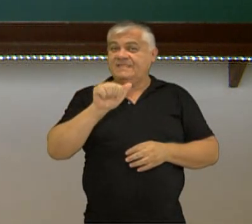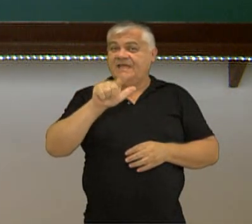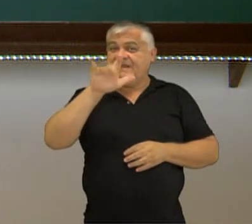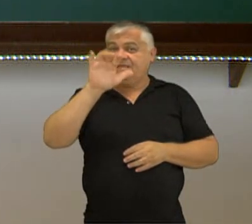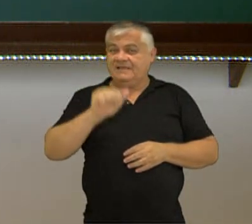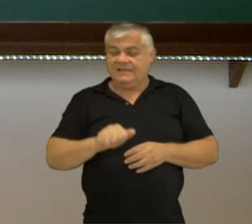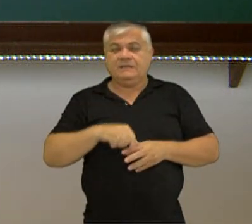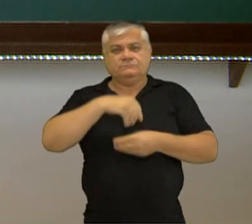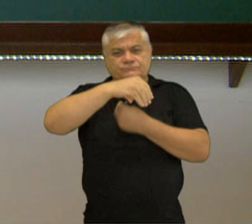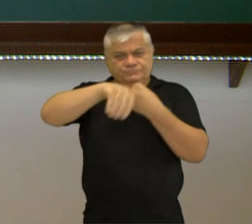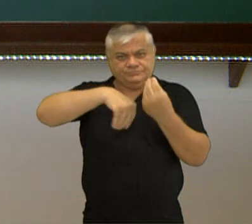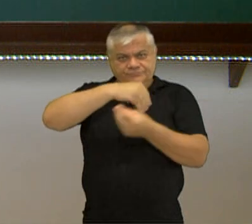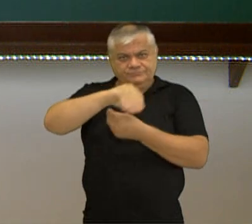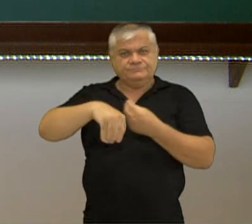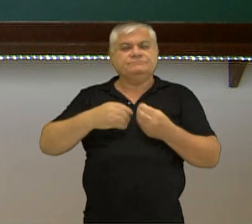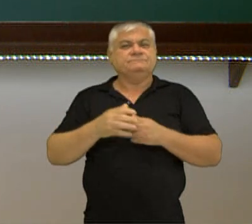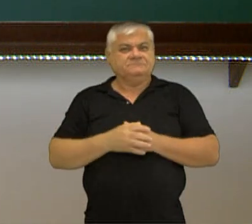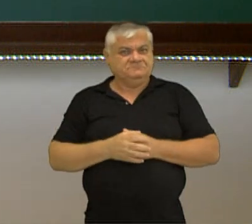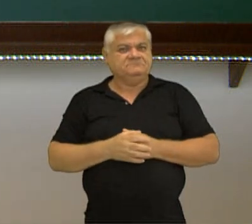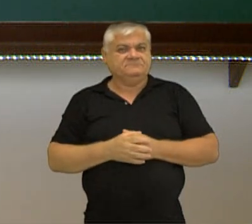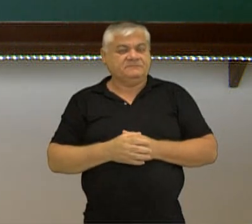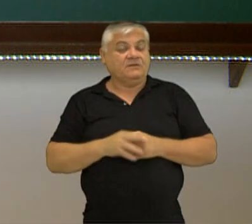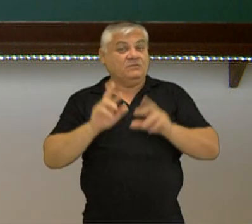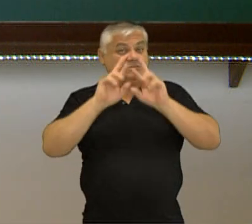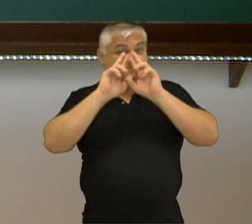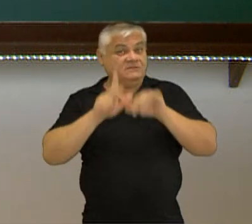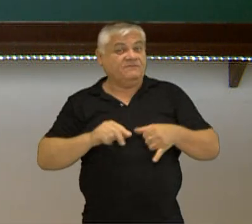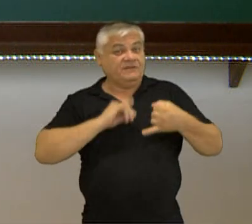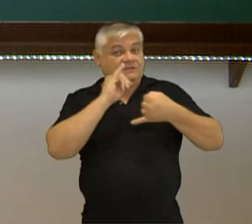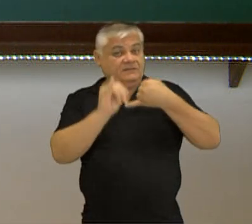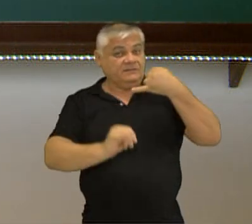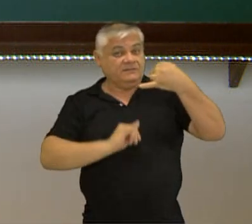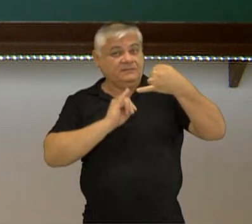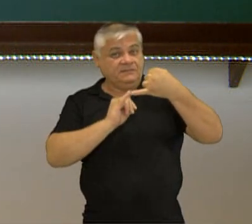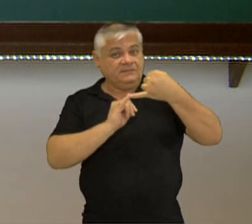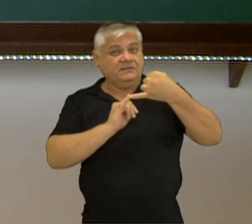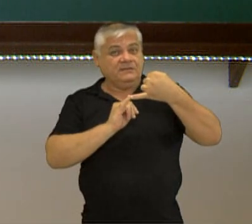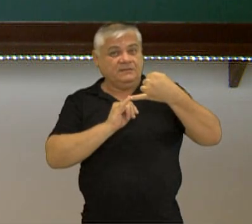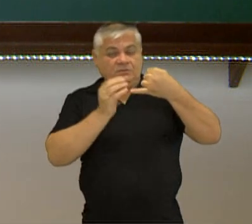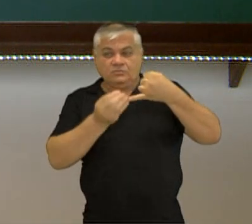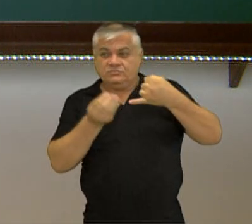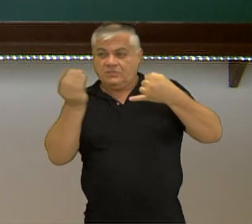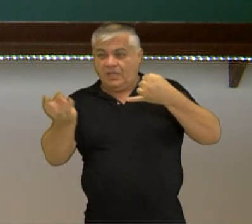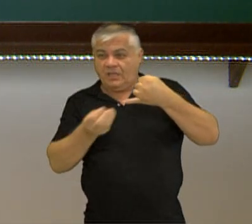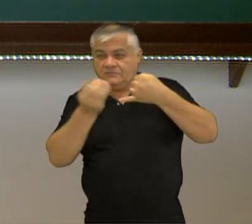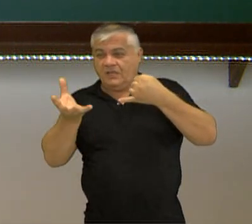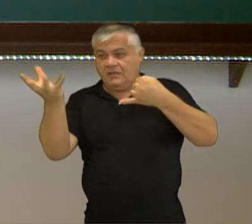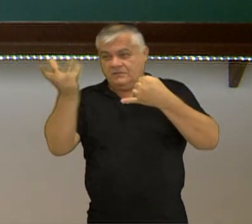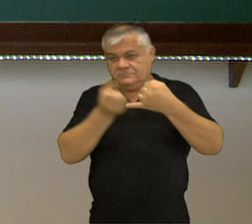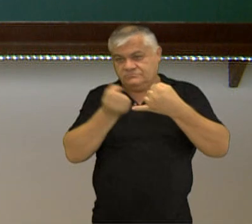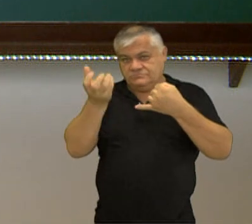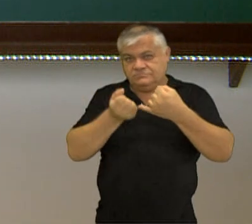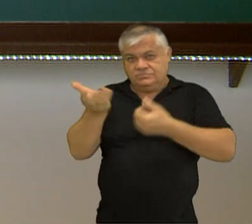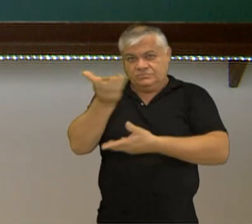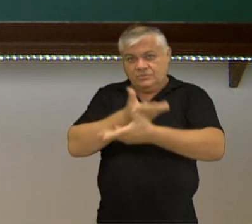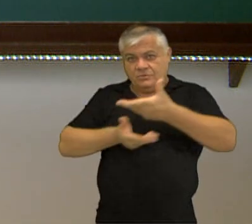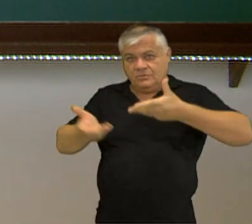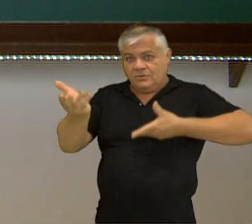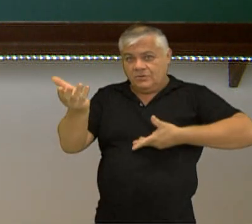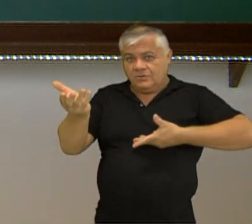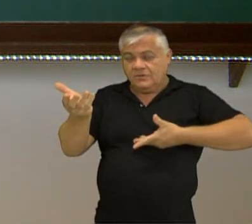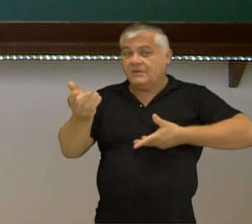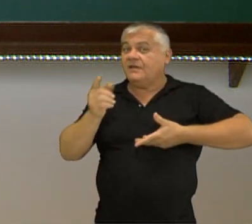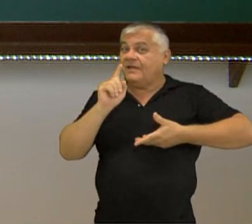formam. Diferente um pouquinho lá da ligação iônica, que tem lá um doa, outro recebe elétrons, da covalente, onde tem partilha de